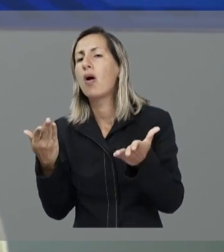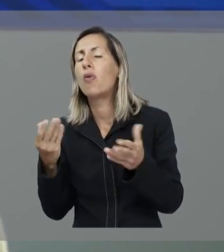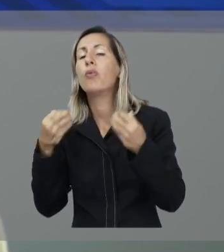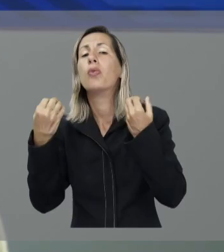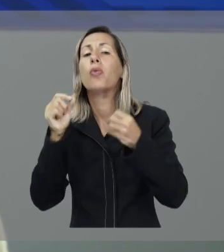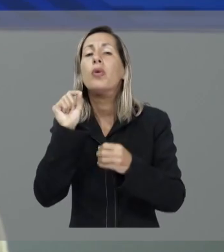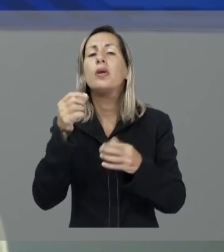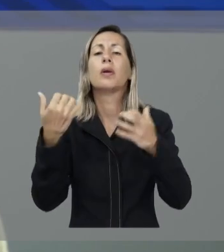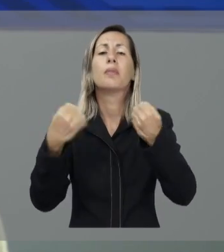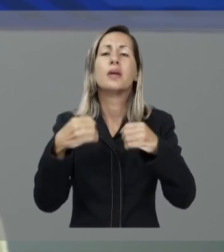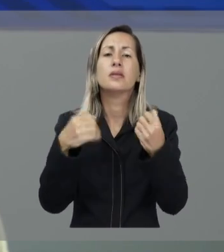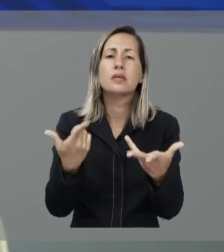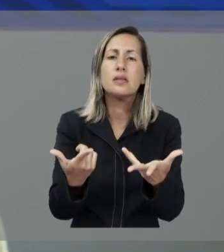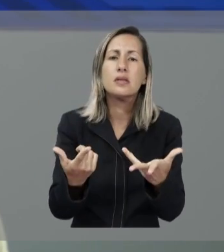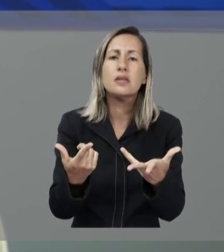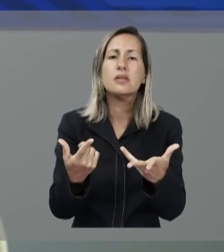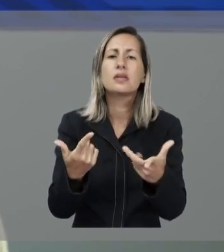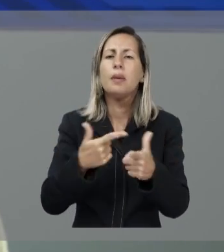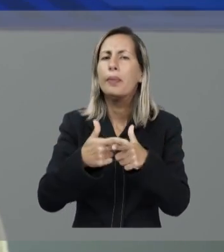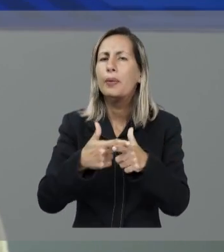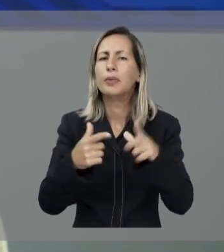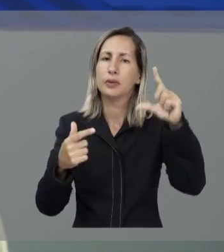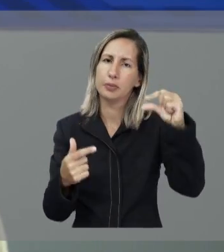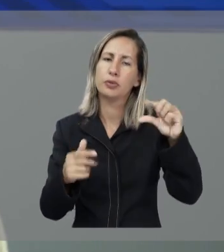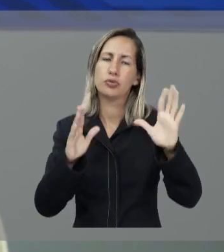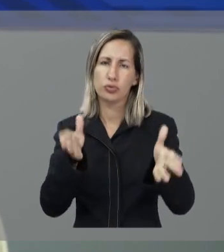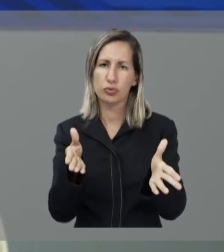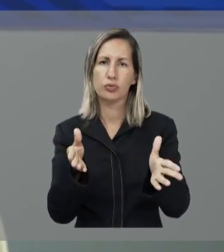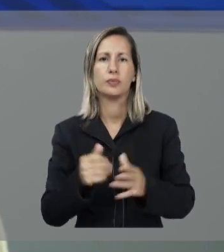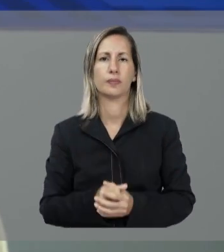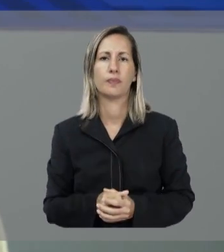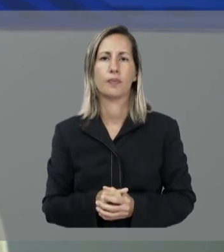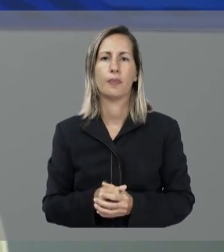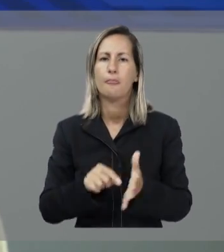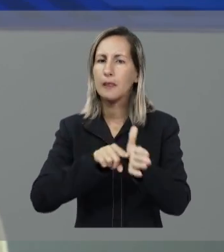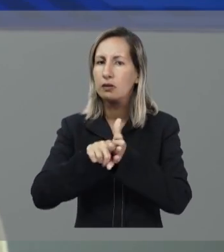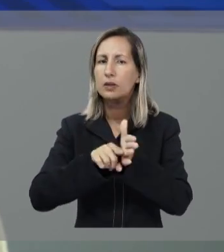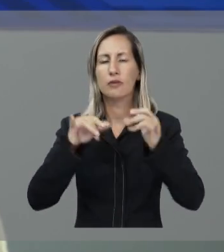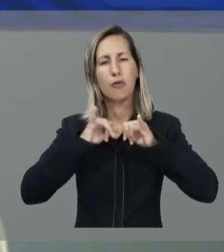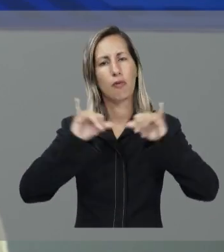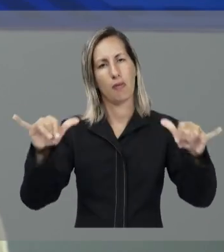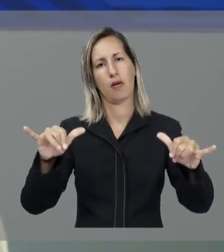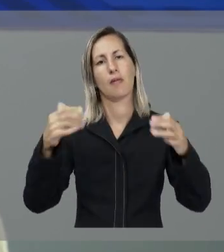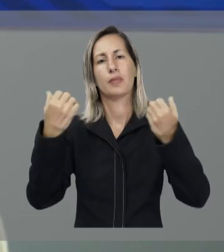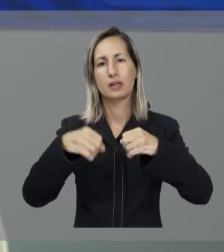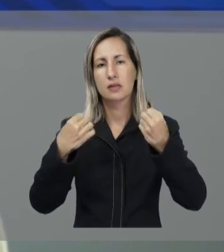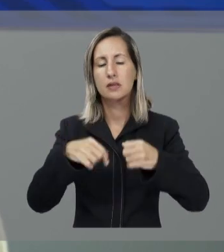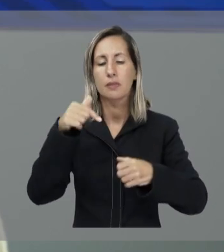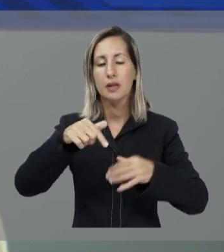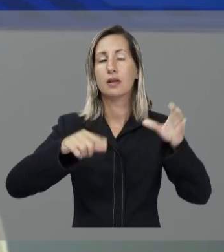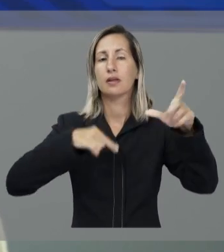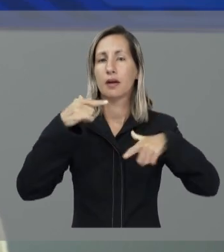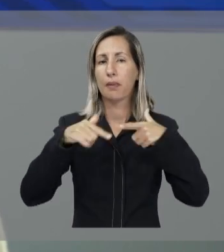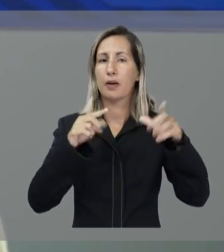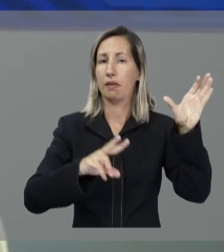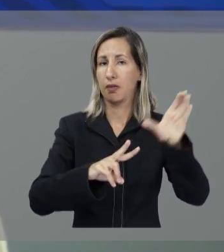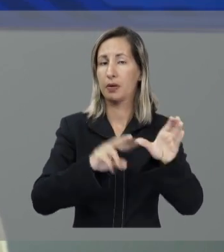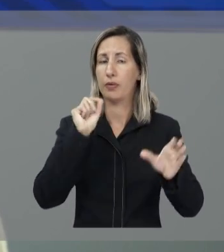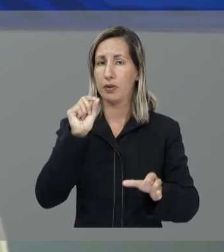adotar. Não vê que essa burocracia ela já diminuiu bastante. Então, nós precisamos informar. Então, o nosso papel aqui na Câmara